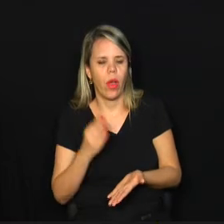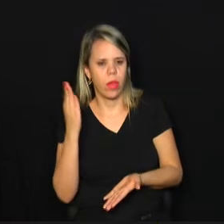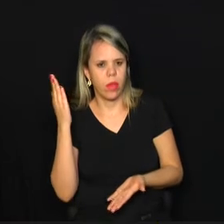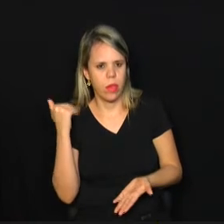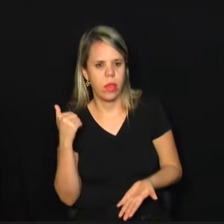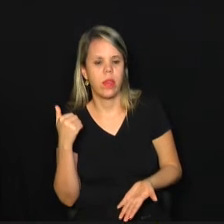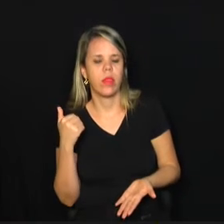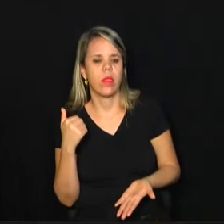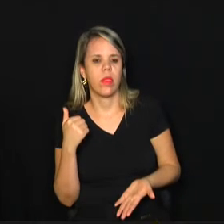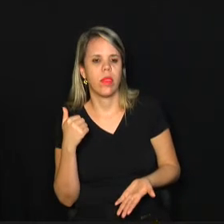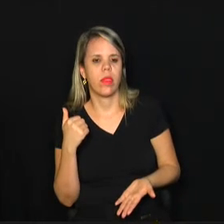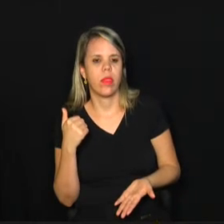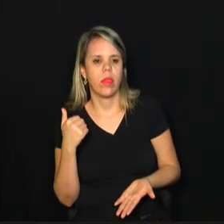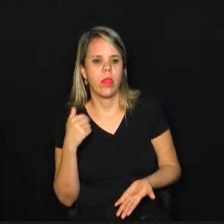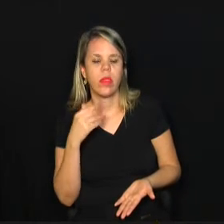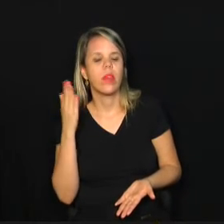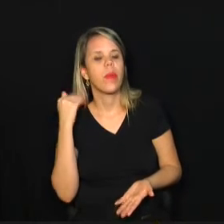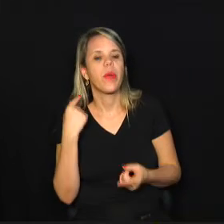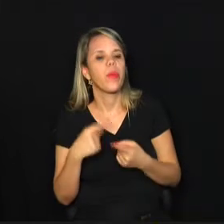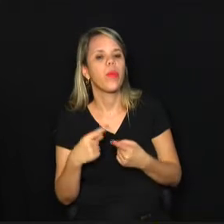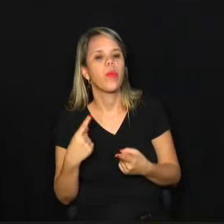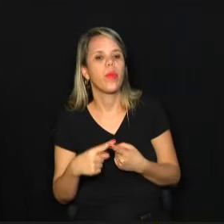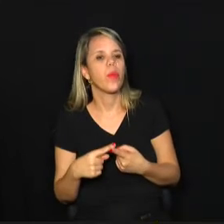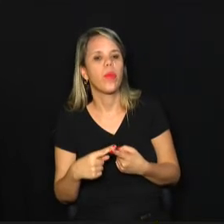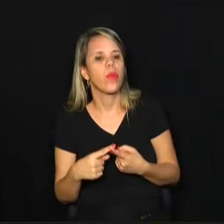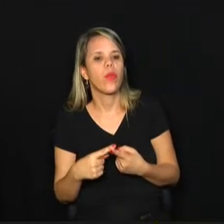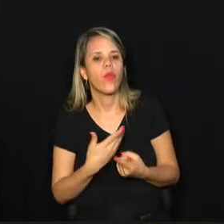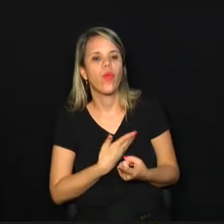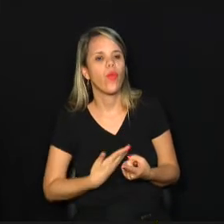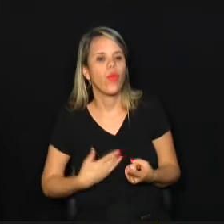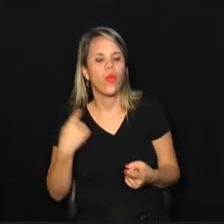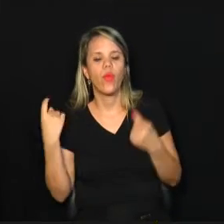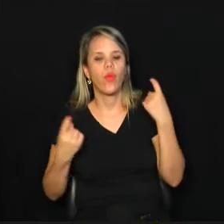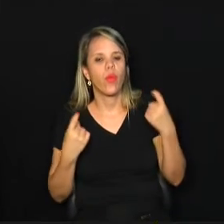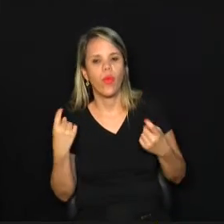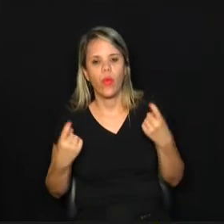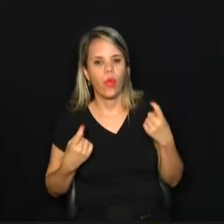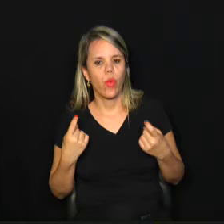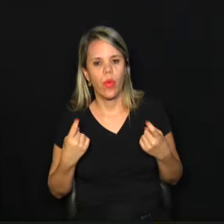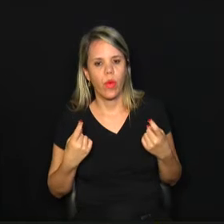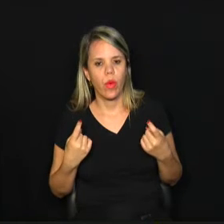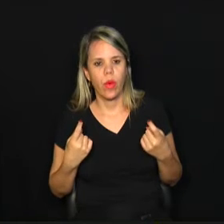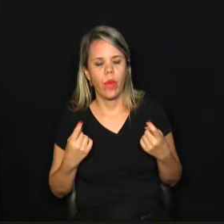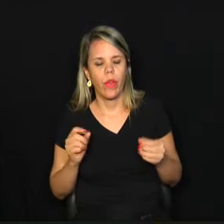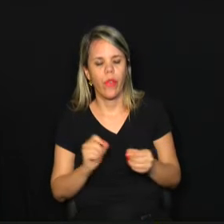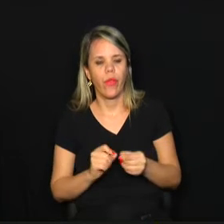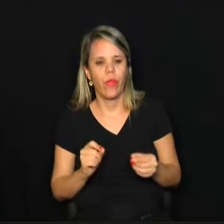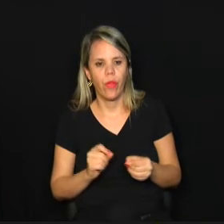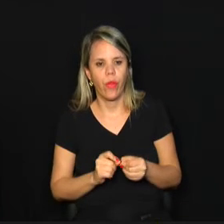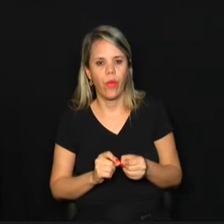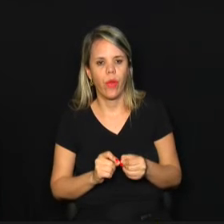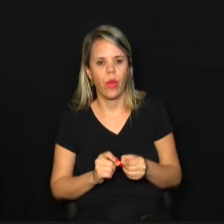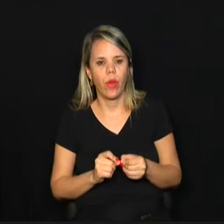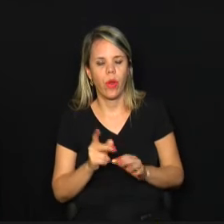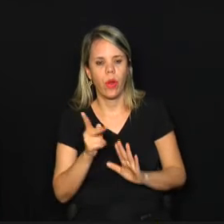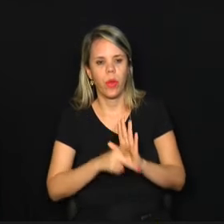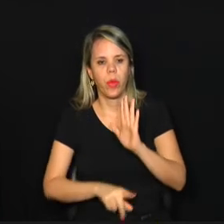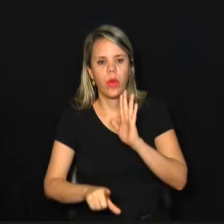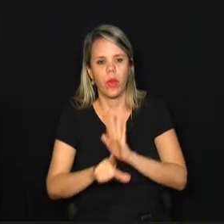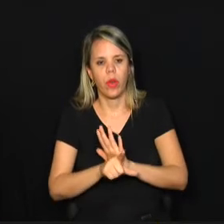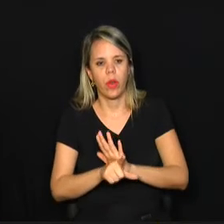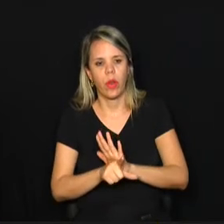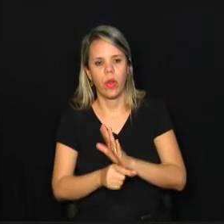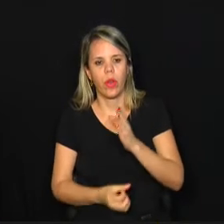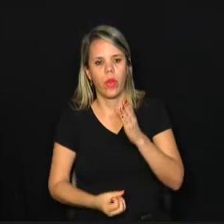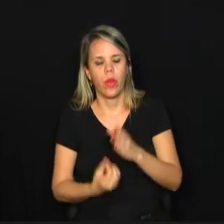eu gostaria de saber por que o governo se preocupa em estabelecer, fazer um projeto de lei